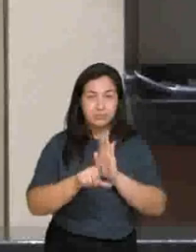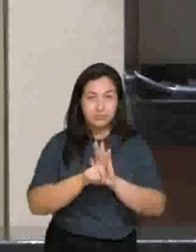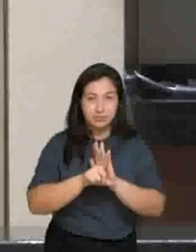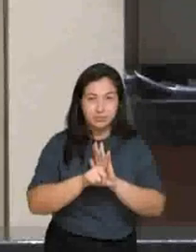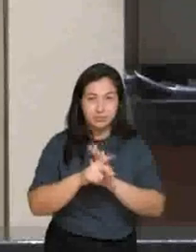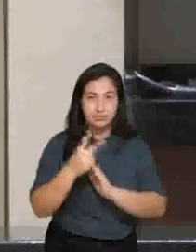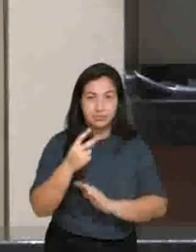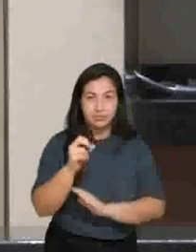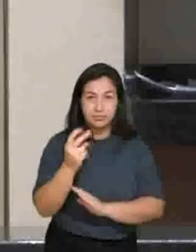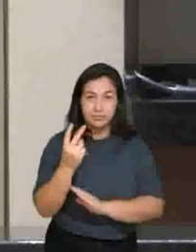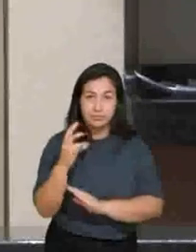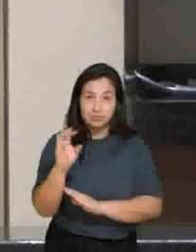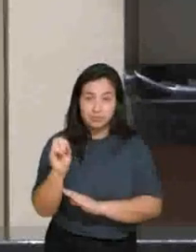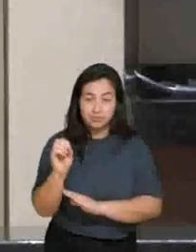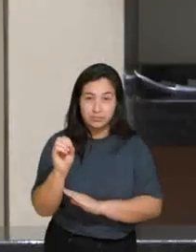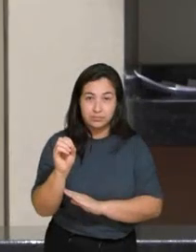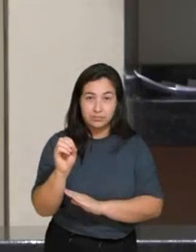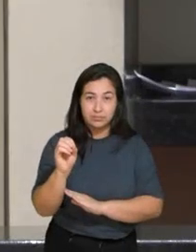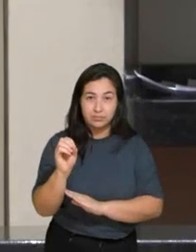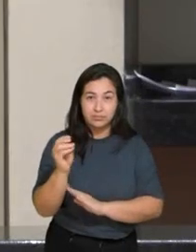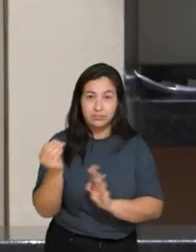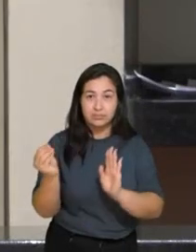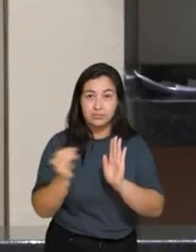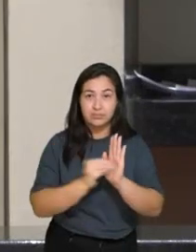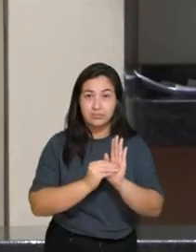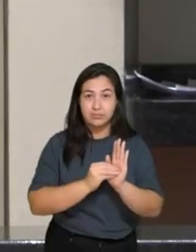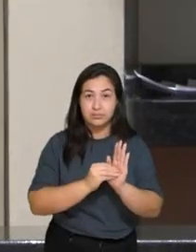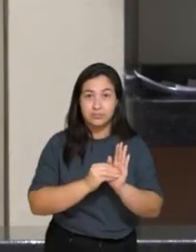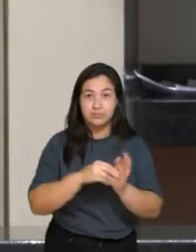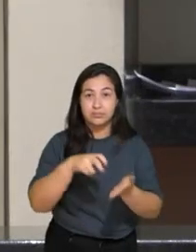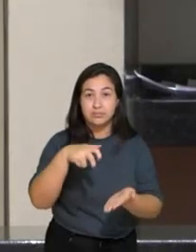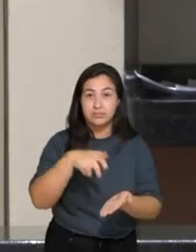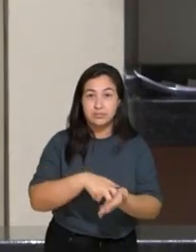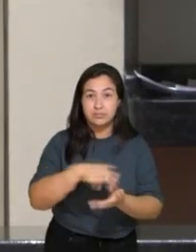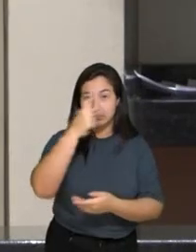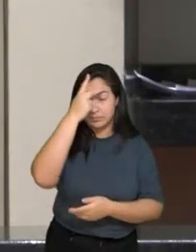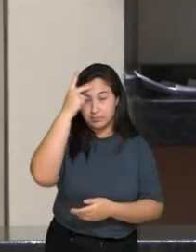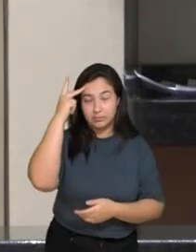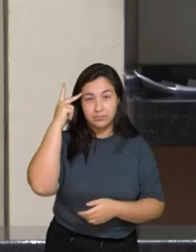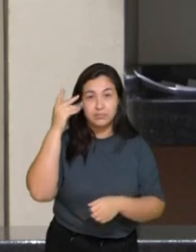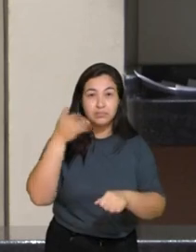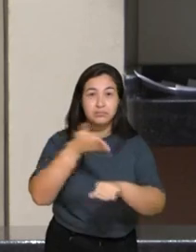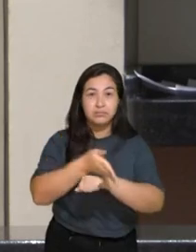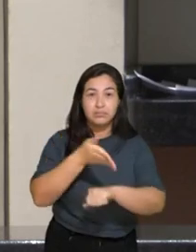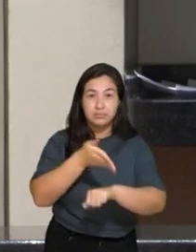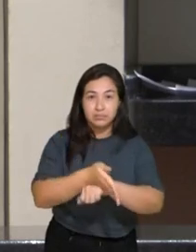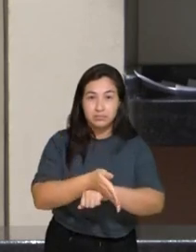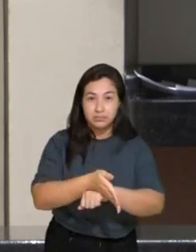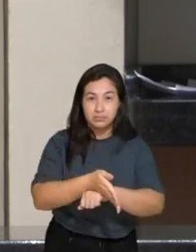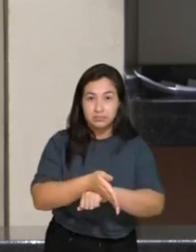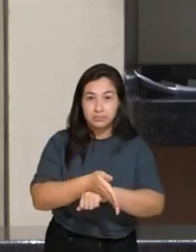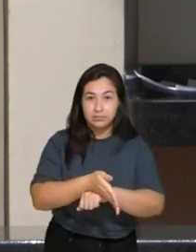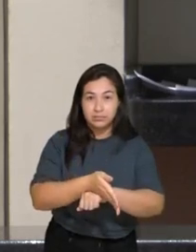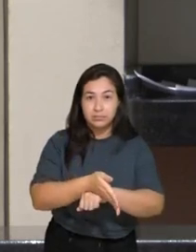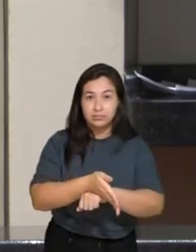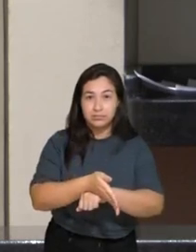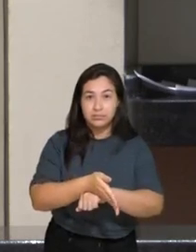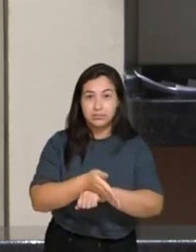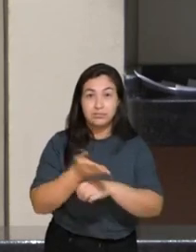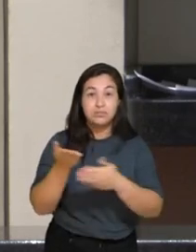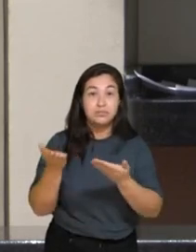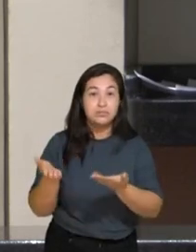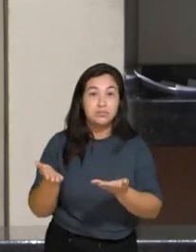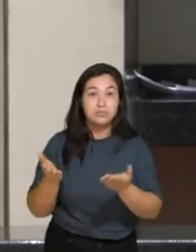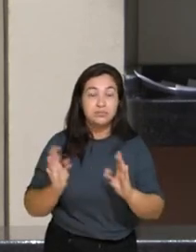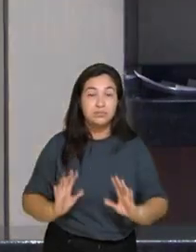17.902/2020, que dispõe sobre a aplicação de multa para pessoas que participem da tradição açoriana conhecida como Farra do Boi